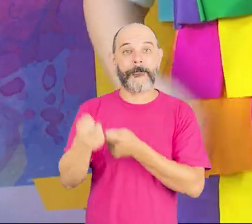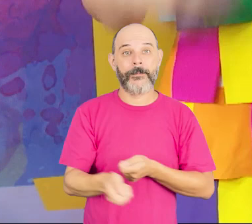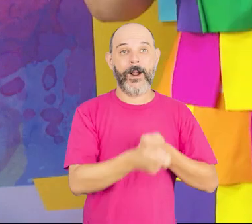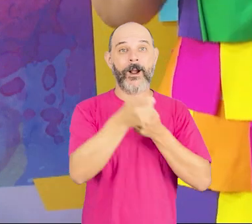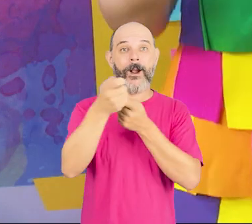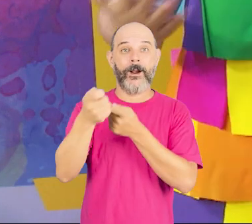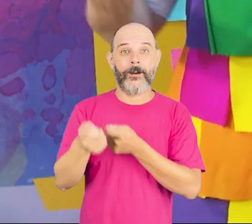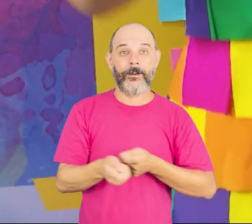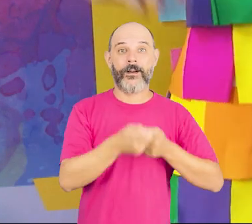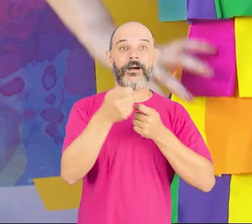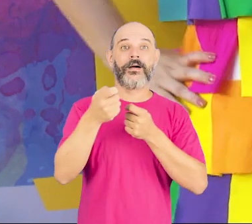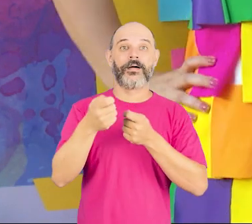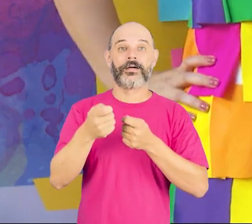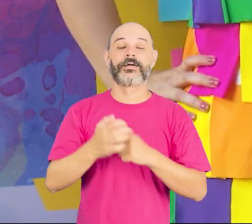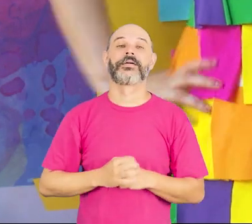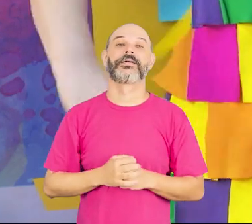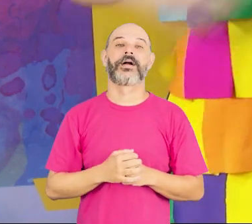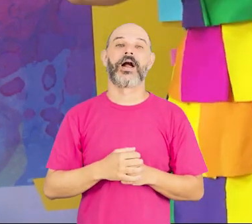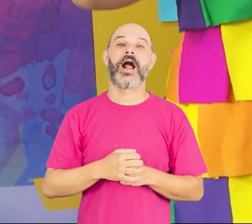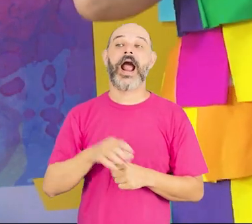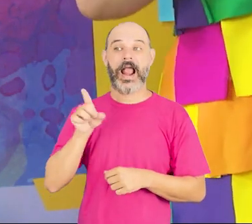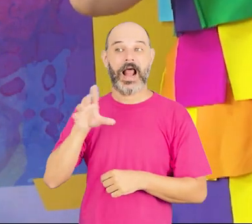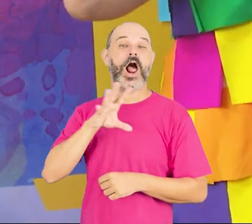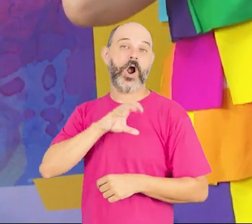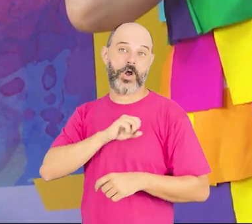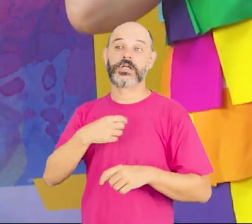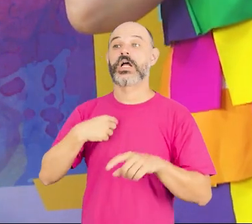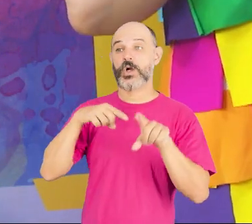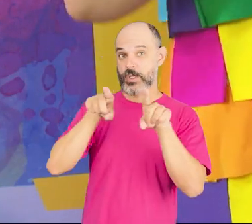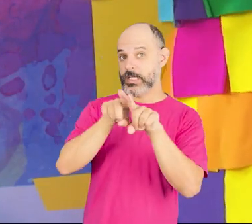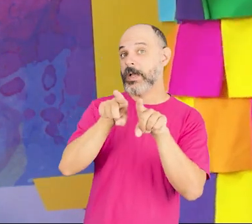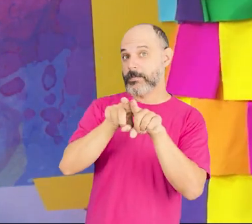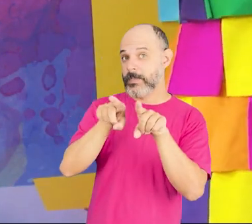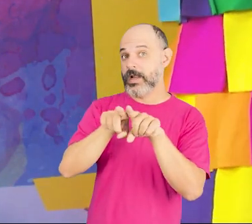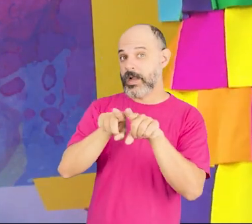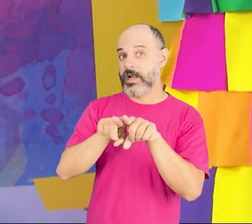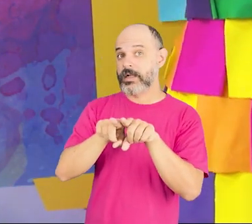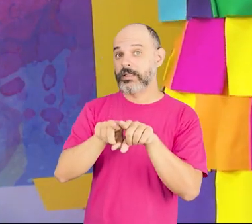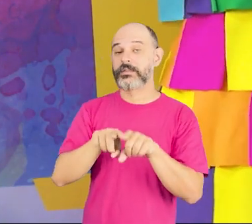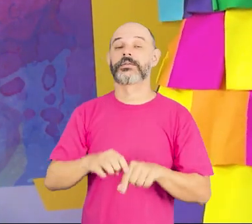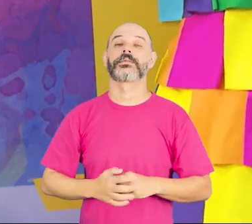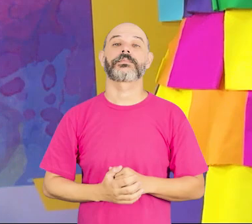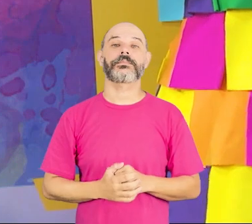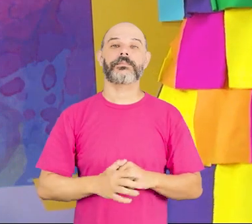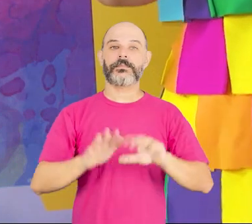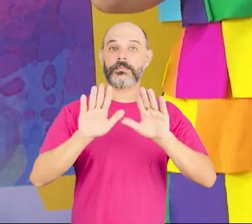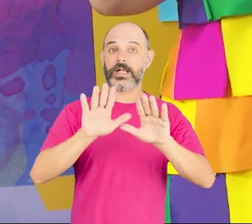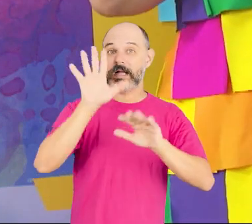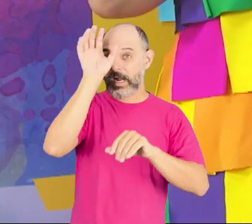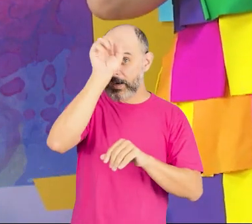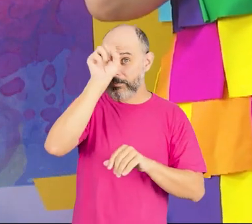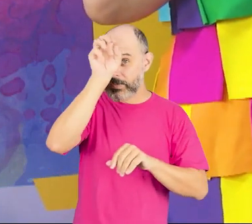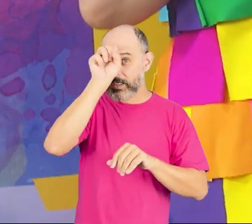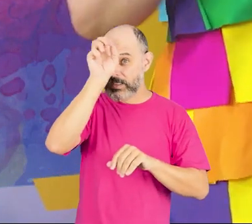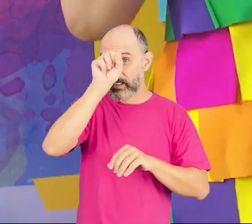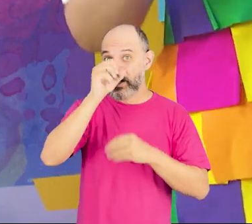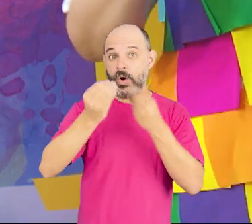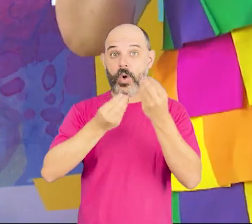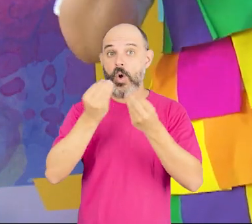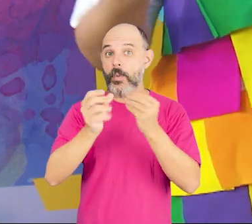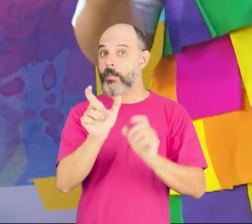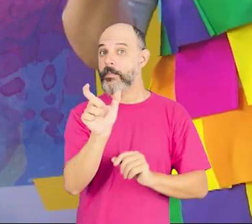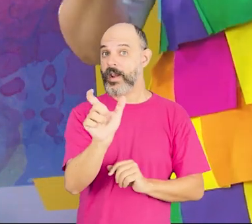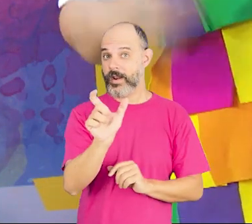Lena adora pular corda. E eu também. E yo también. Mas vamos aprender